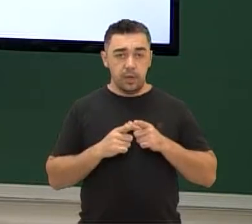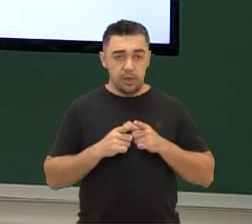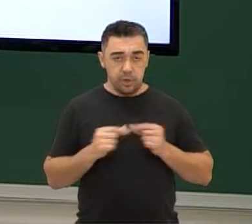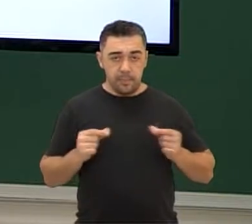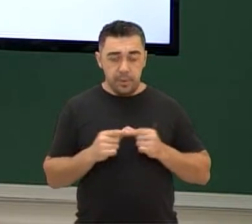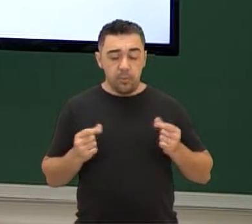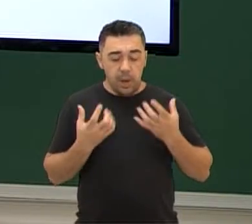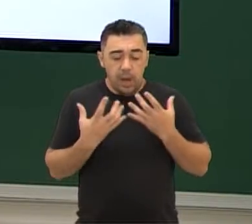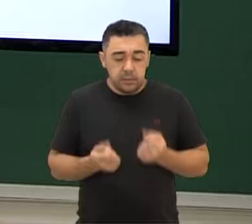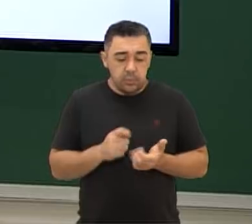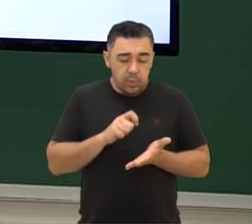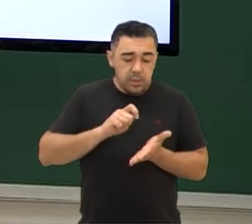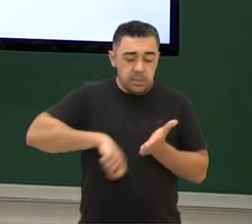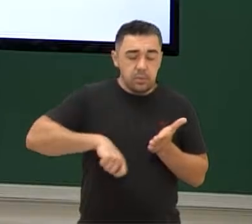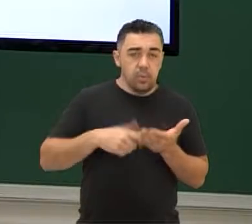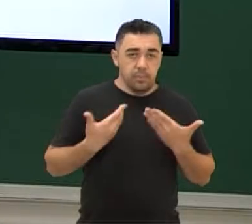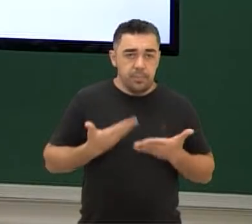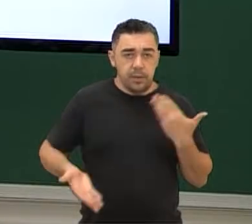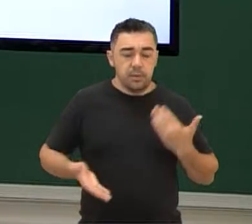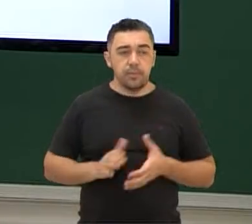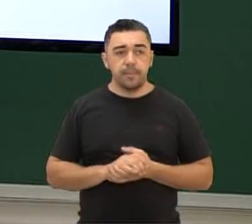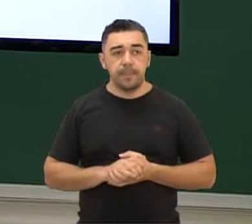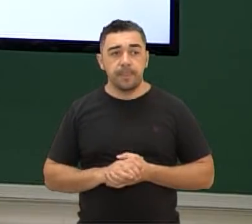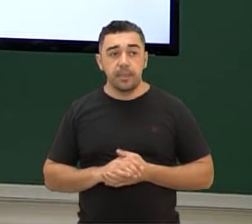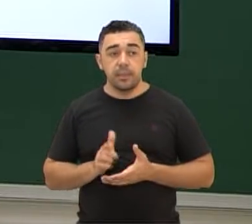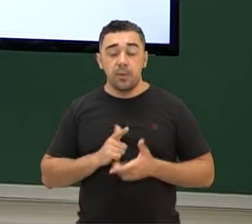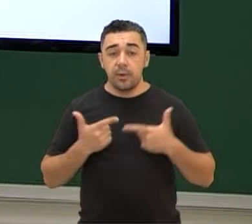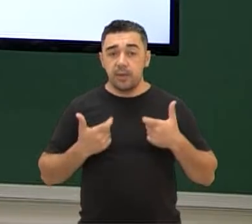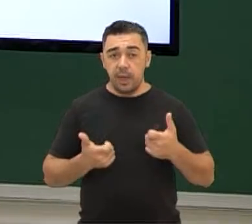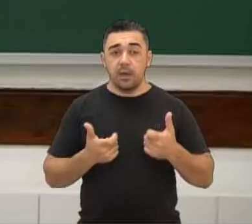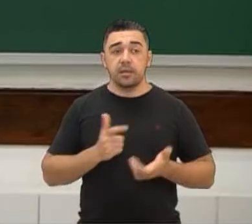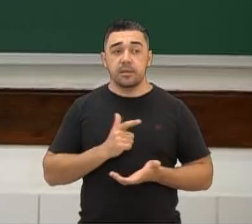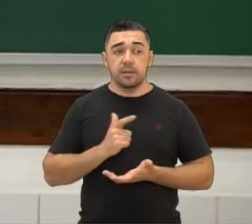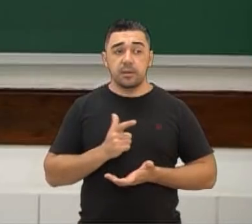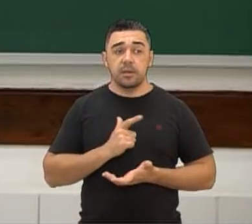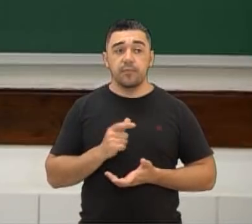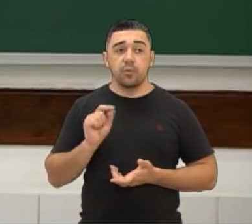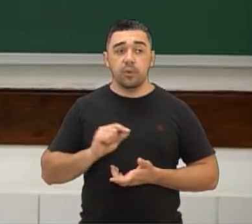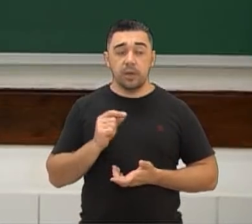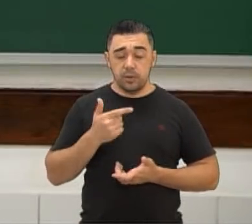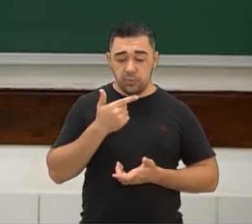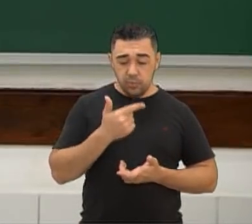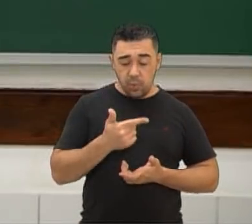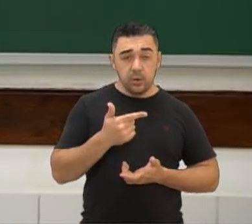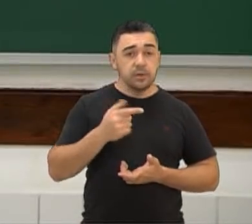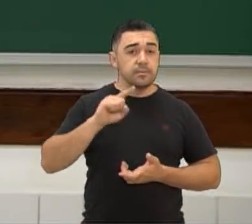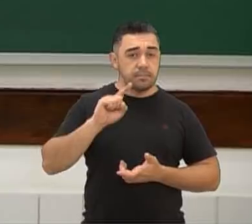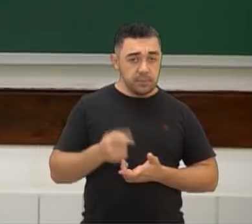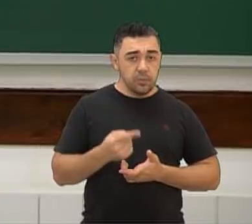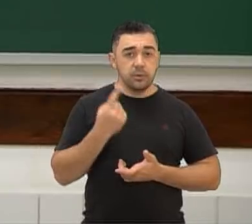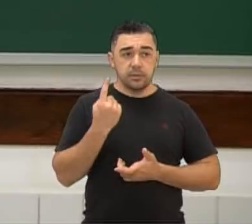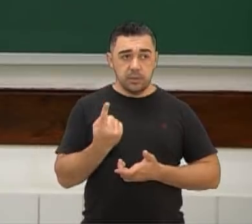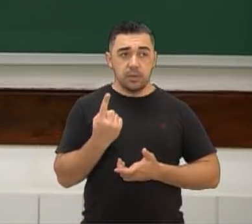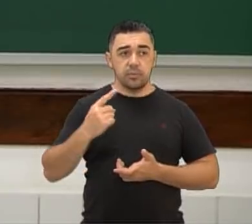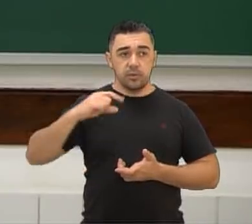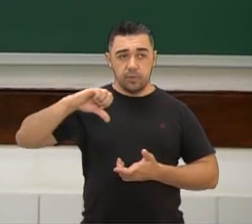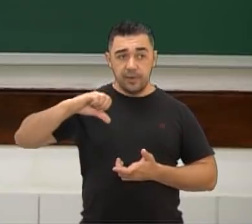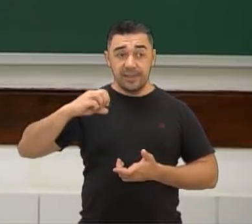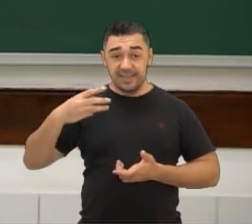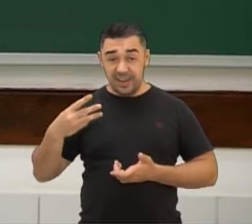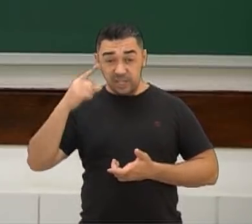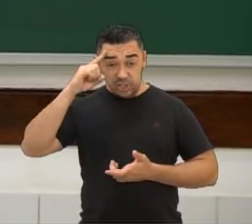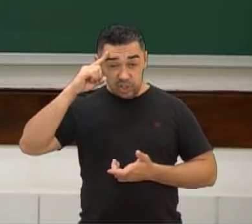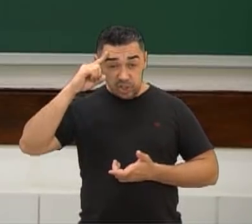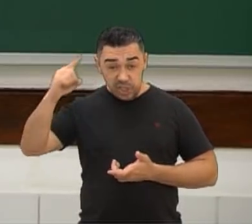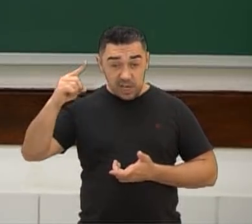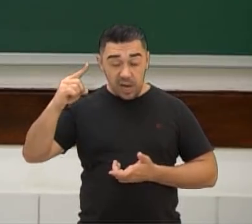que nós falamos hoje ainda. Então, a guerra teve 2.193 dias oficiais, de 1º de